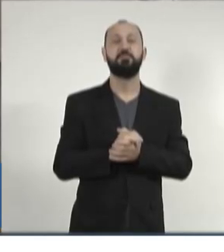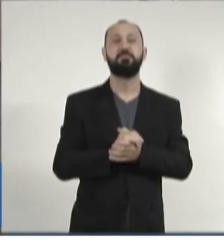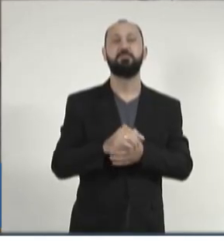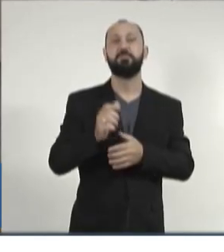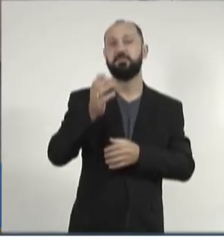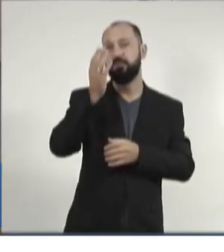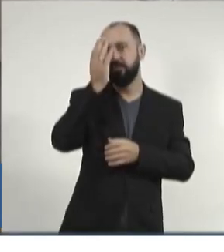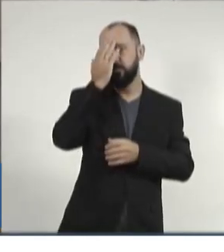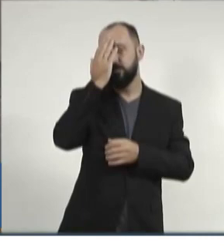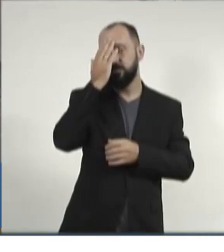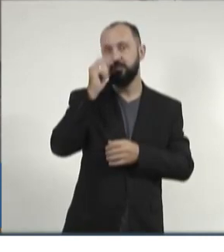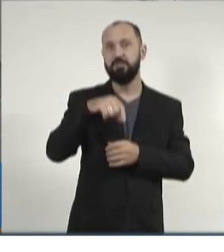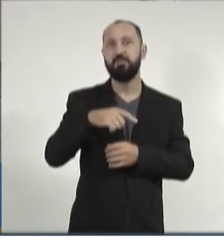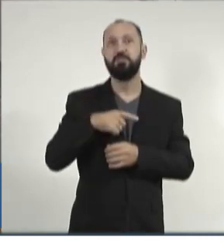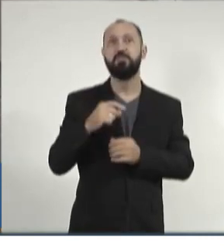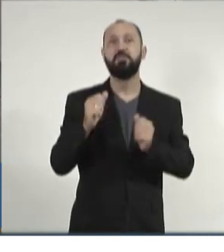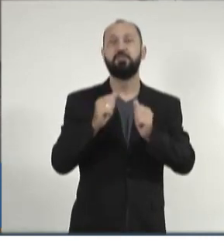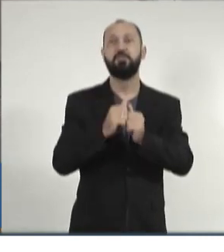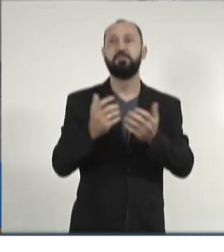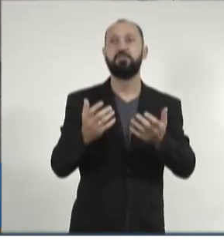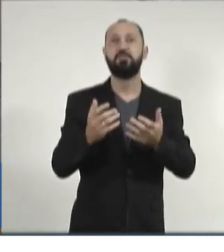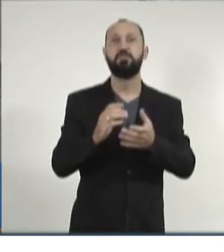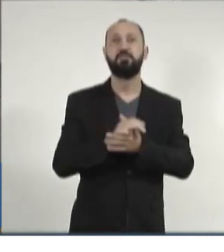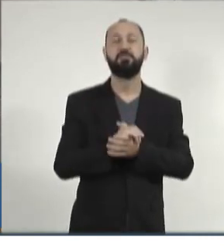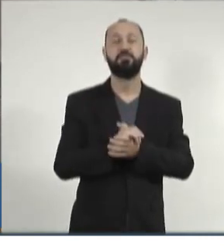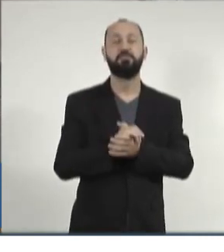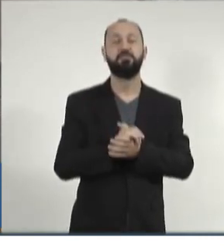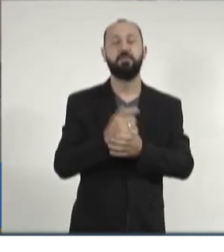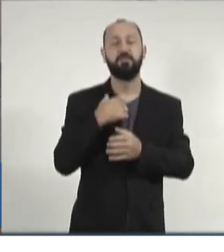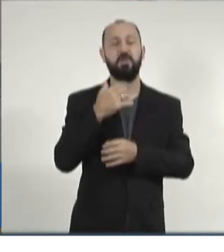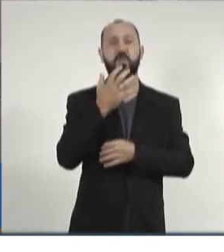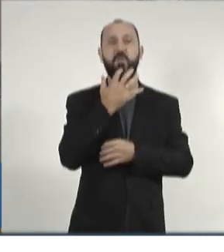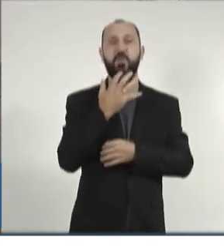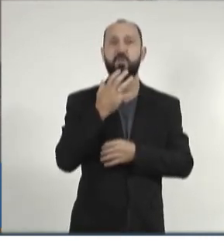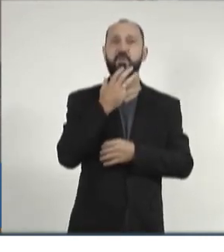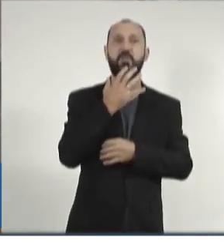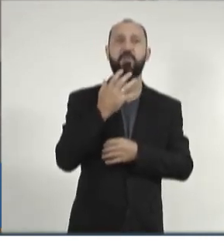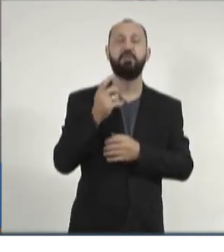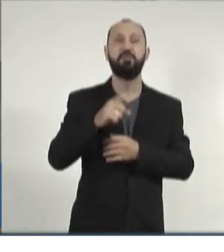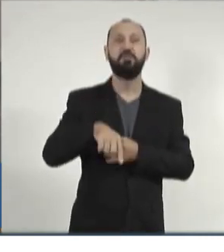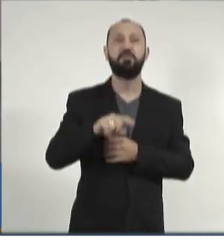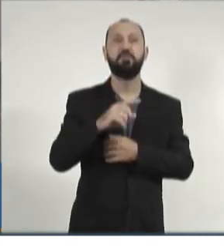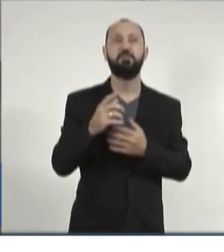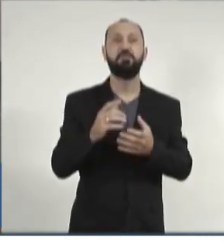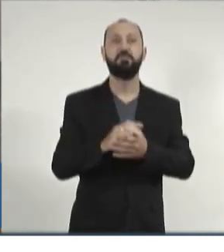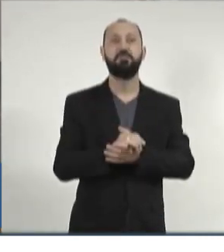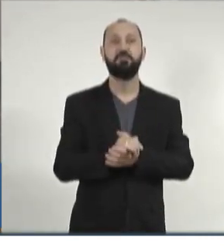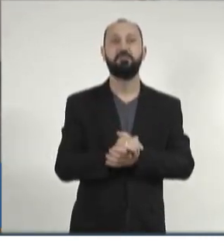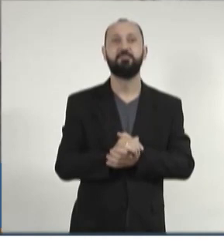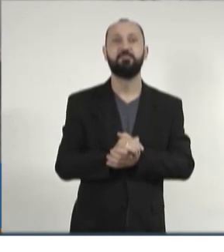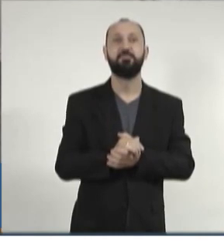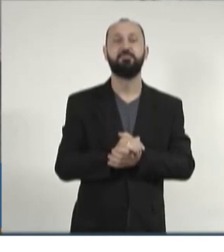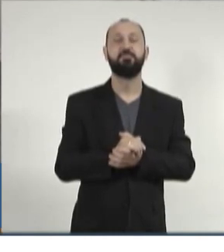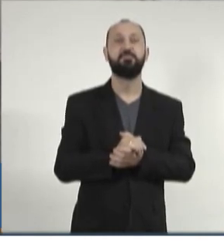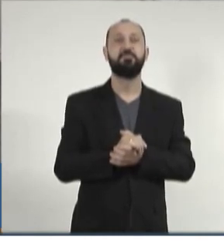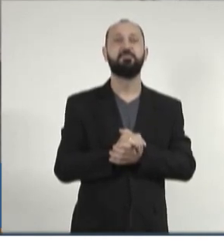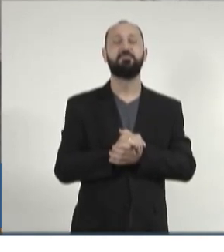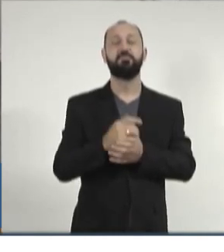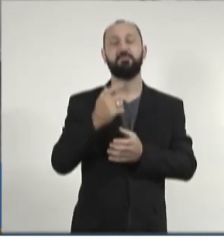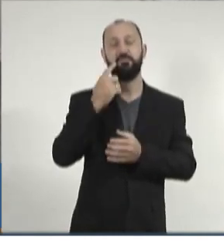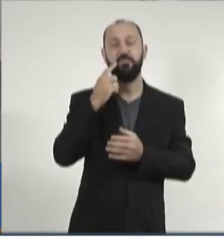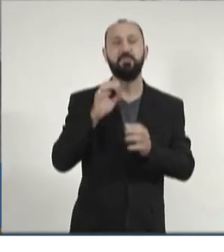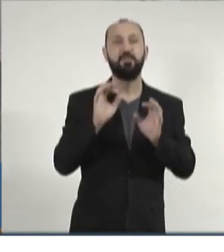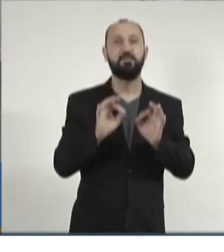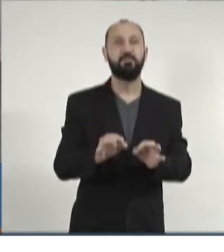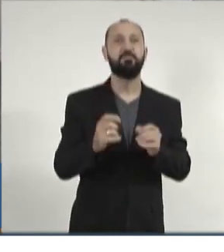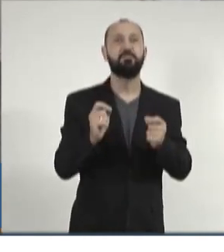a gente sabe o quanto a gente pode ajudar alguém a partir do momento em que a gente conhece e a gente consegue replicar essa informação do jeito